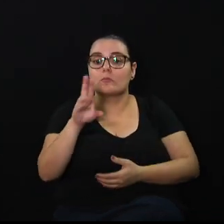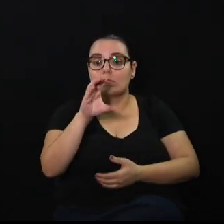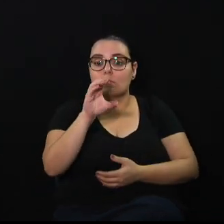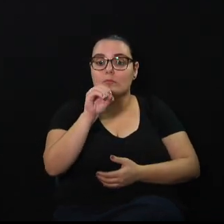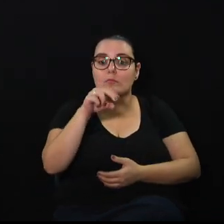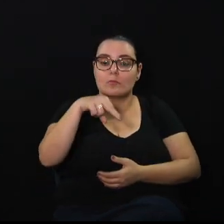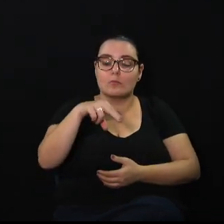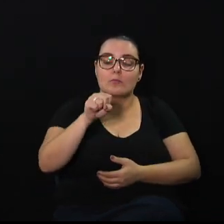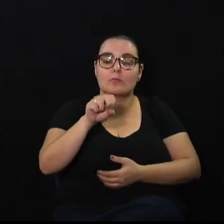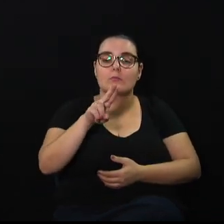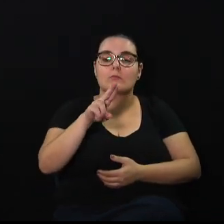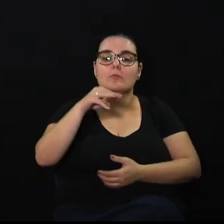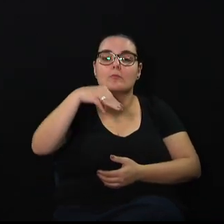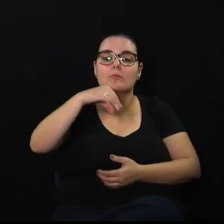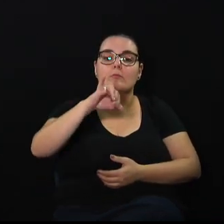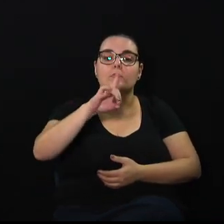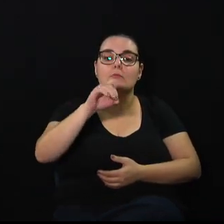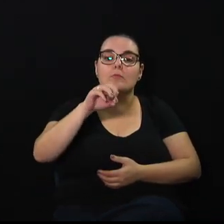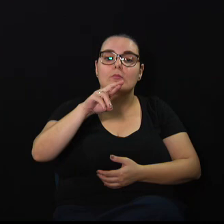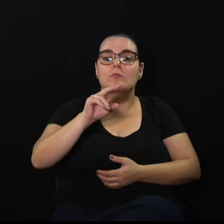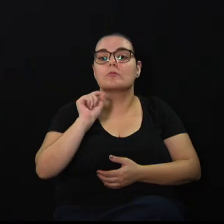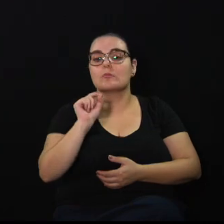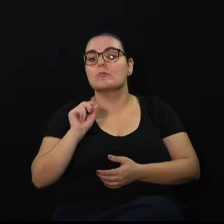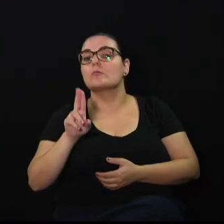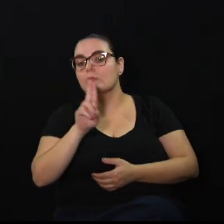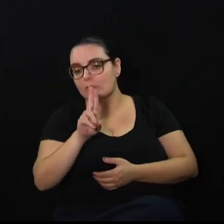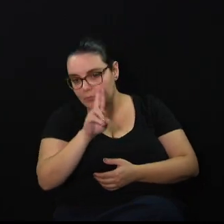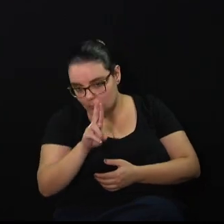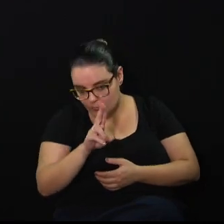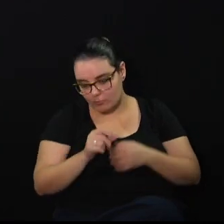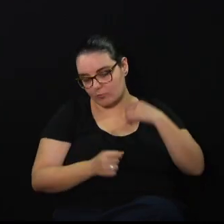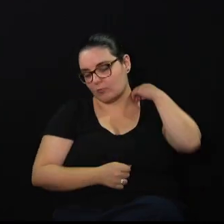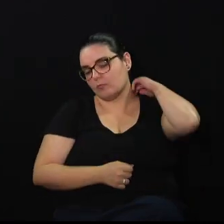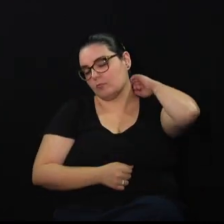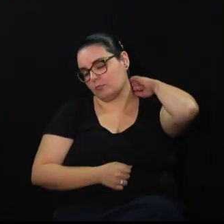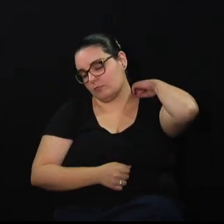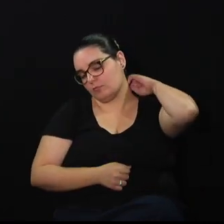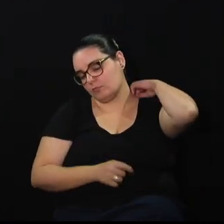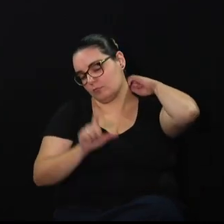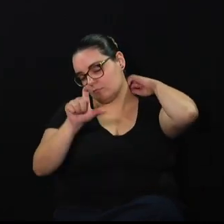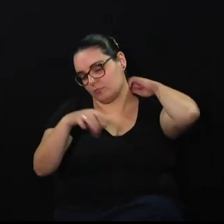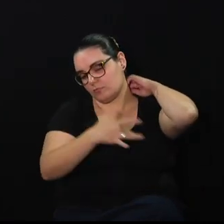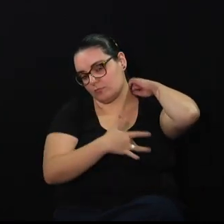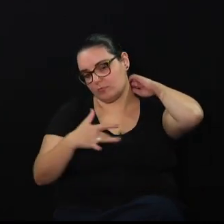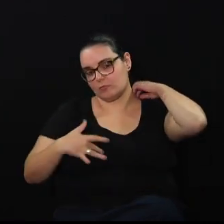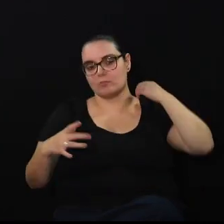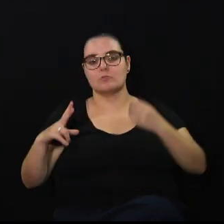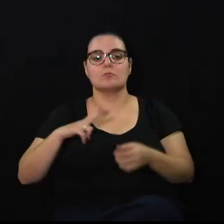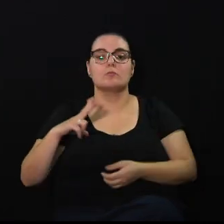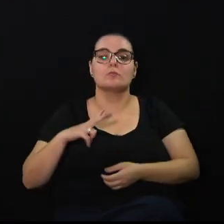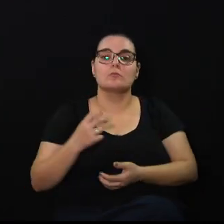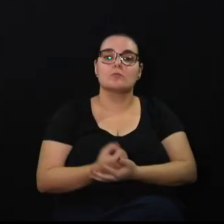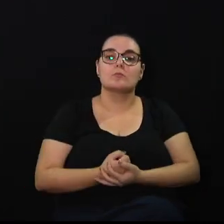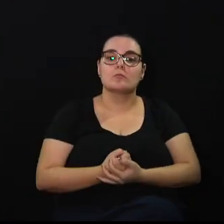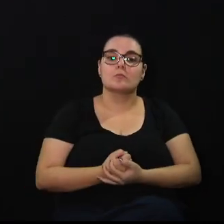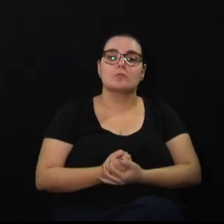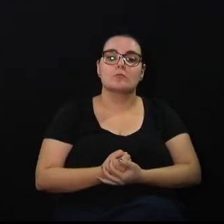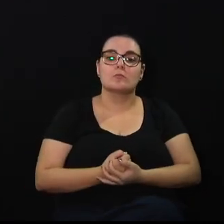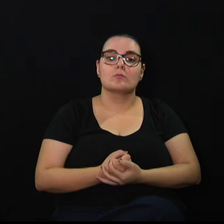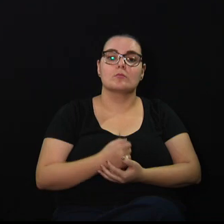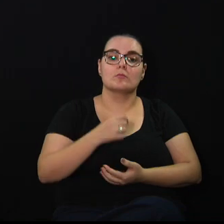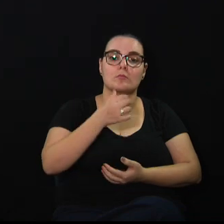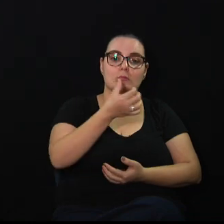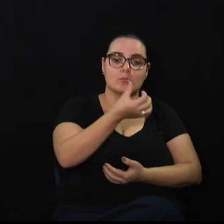justamente pela fragilidade tanto os planos de saúde eles são regidos por uma lei que a 9